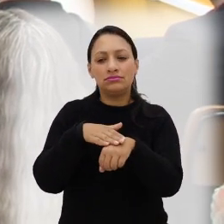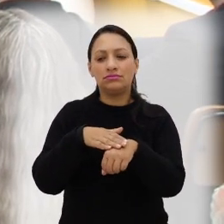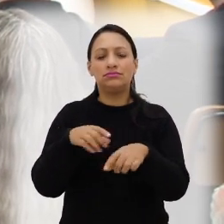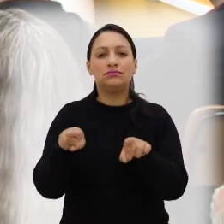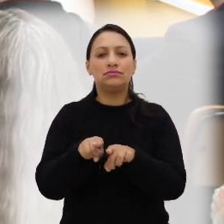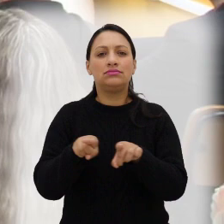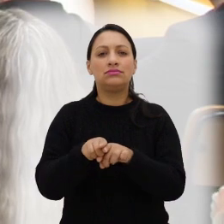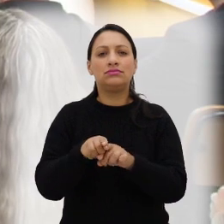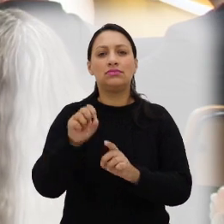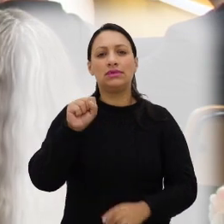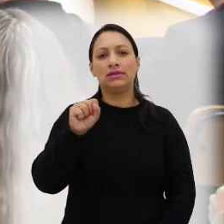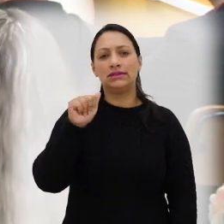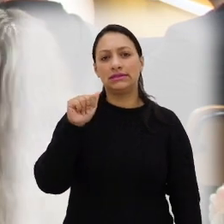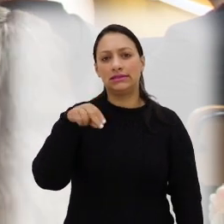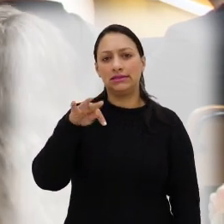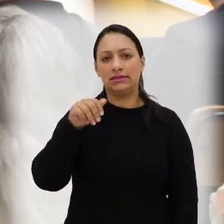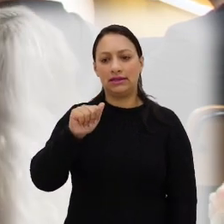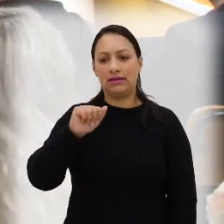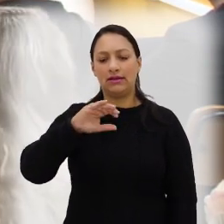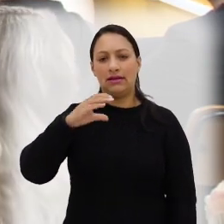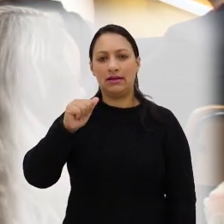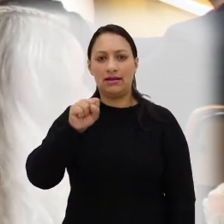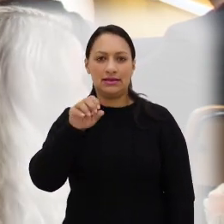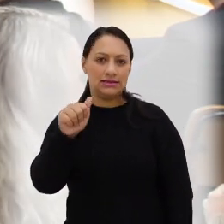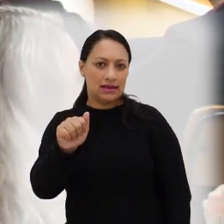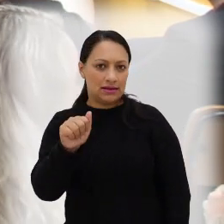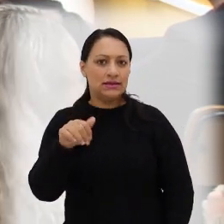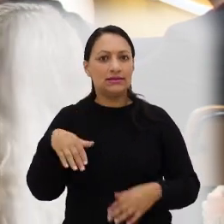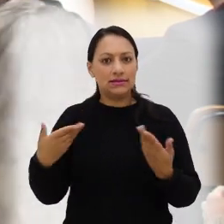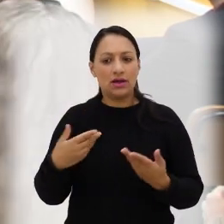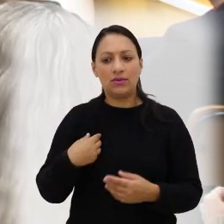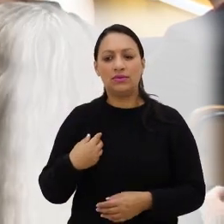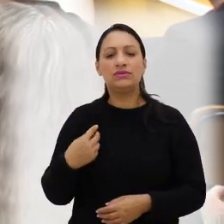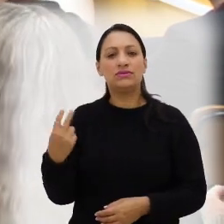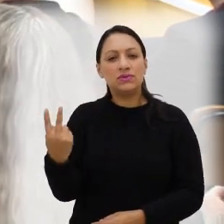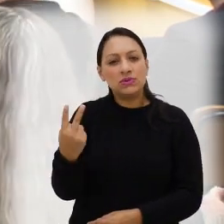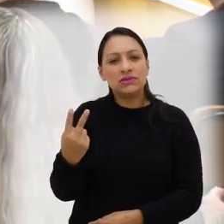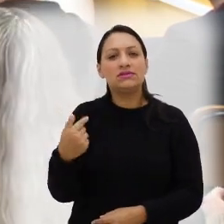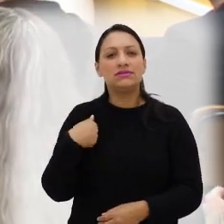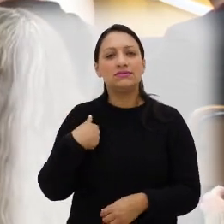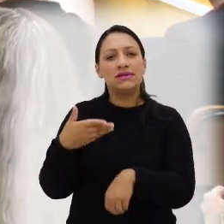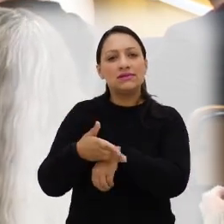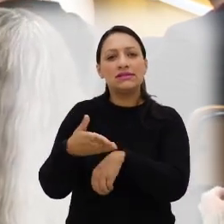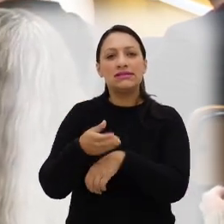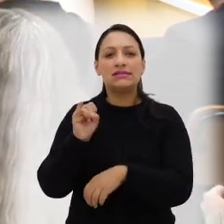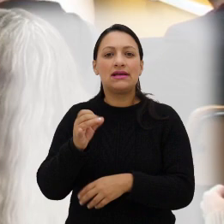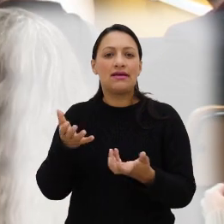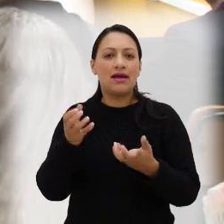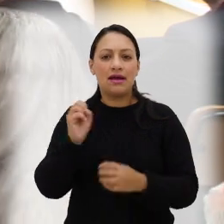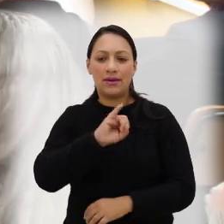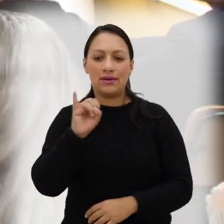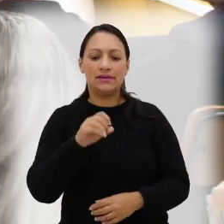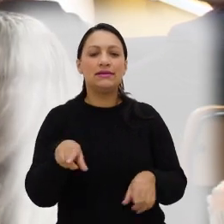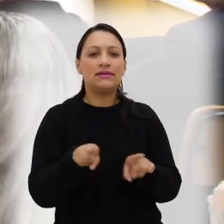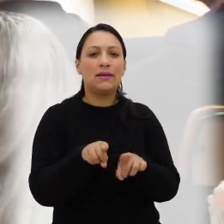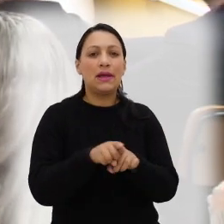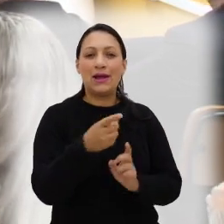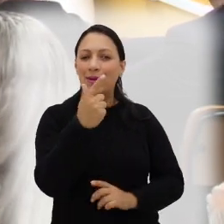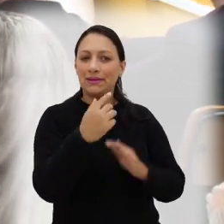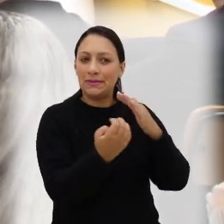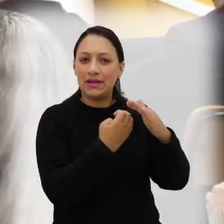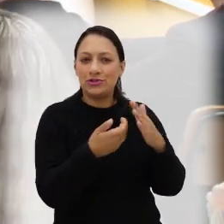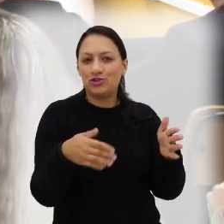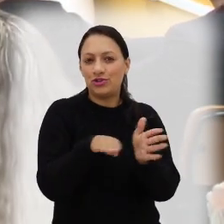Santa Casa, Lívia e Wagner estão ali, se quiserem dar um hello. Xalingo, eu vi que chegou agora,